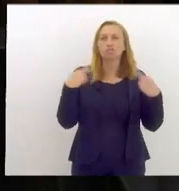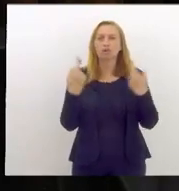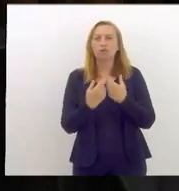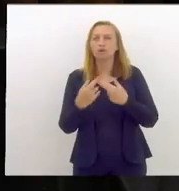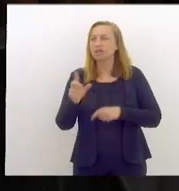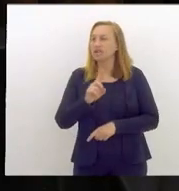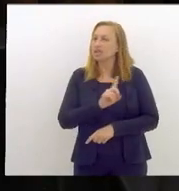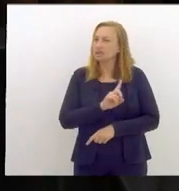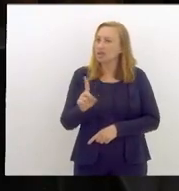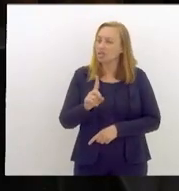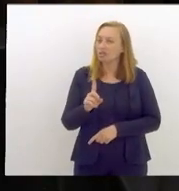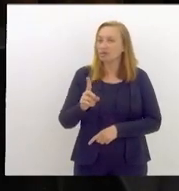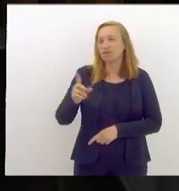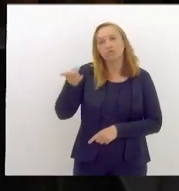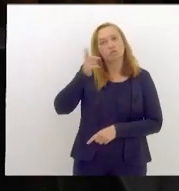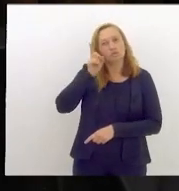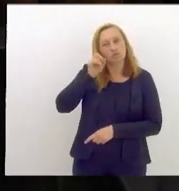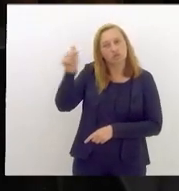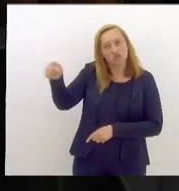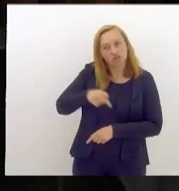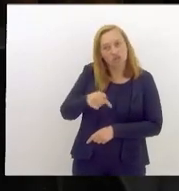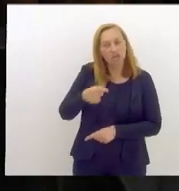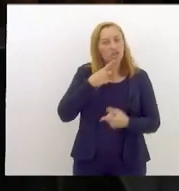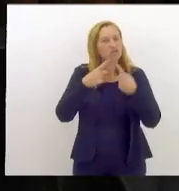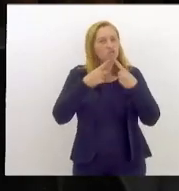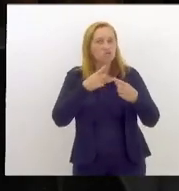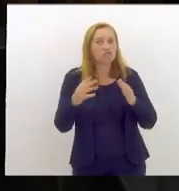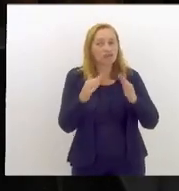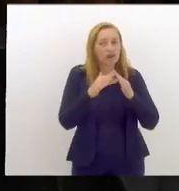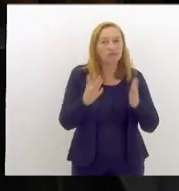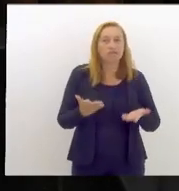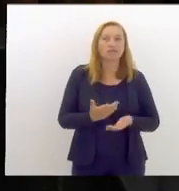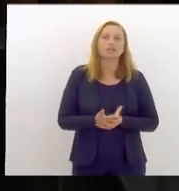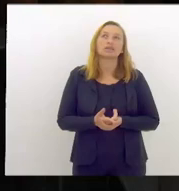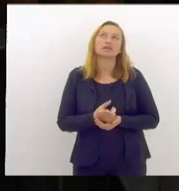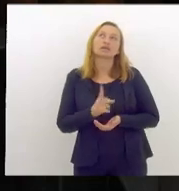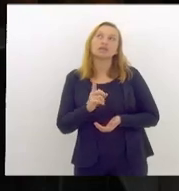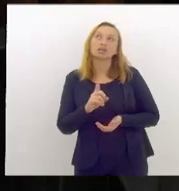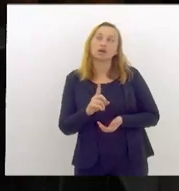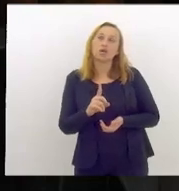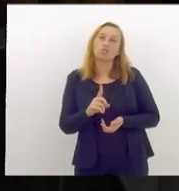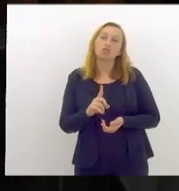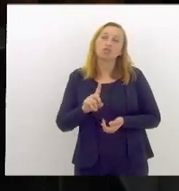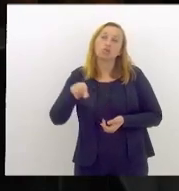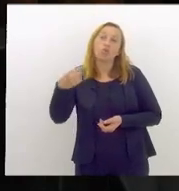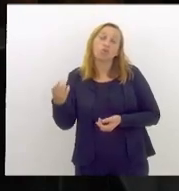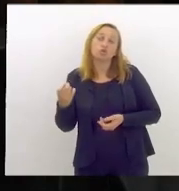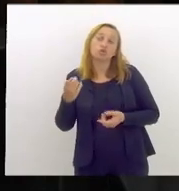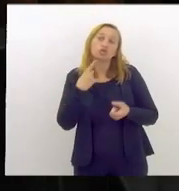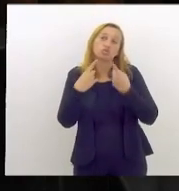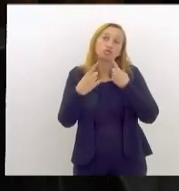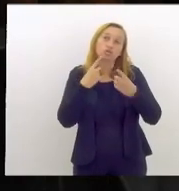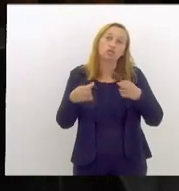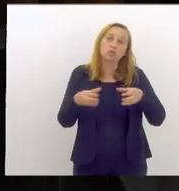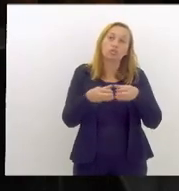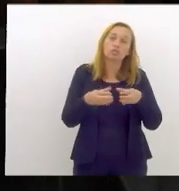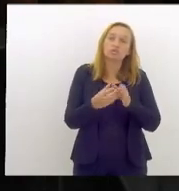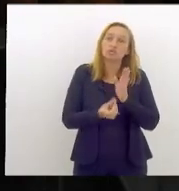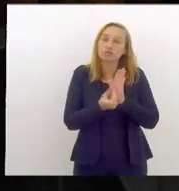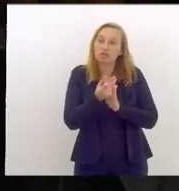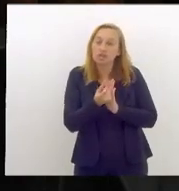não participam efetivamente discussões relevantes na casa que não participaram das discussões na comissão de orçamento